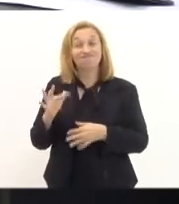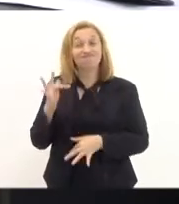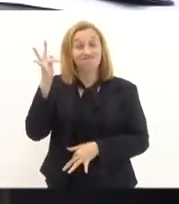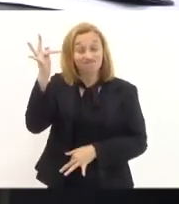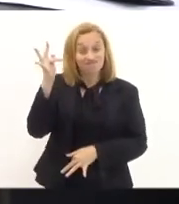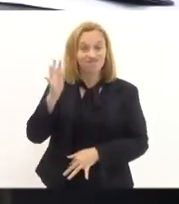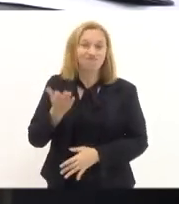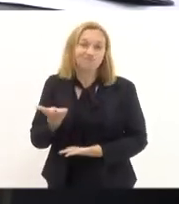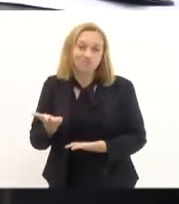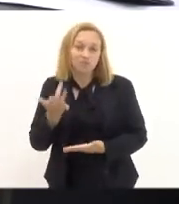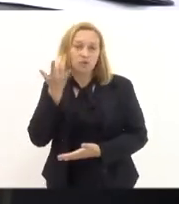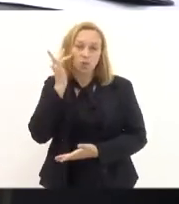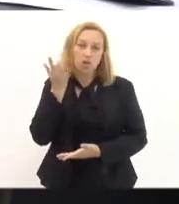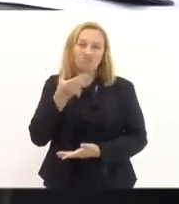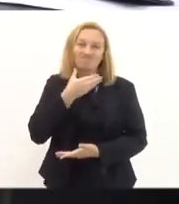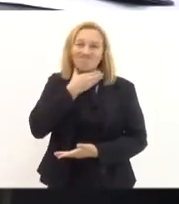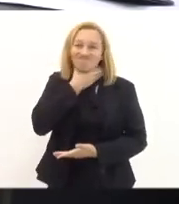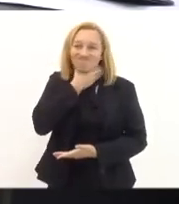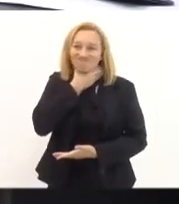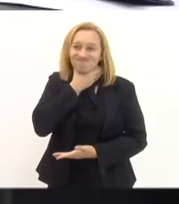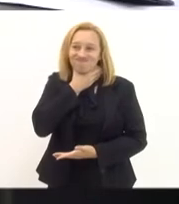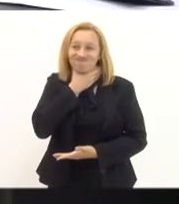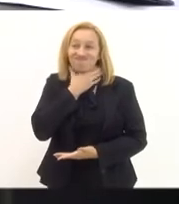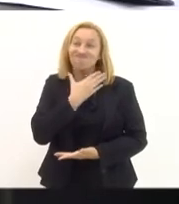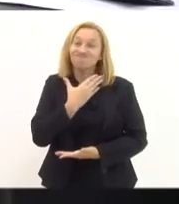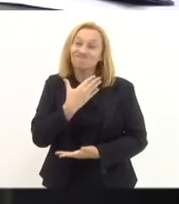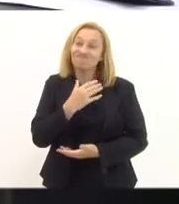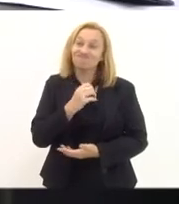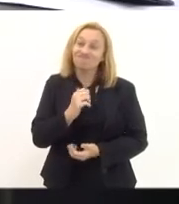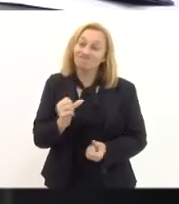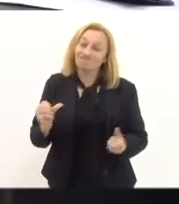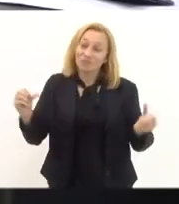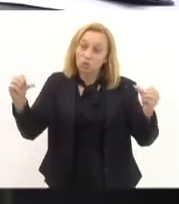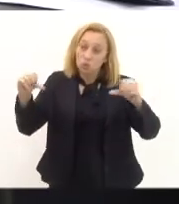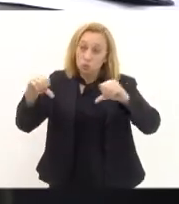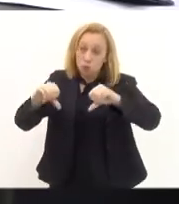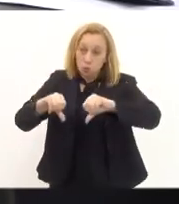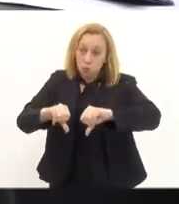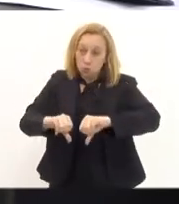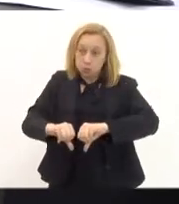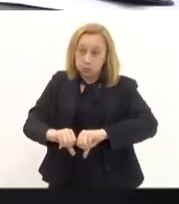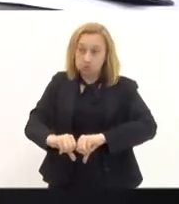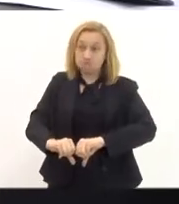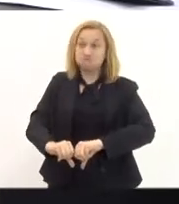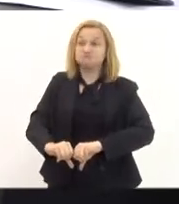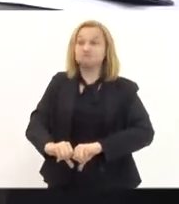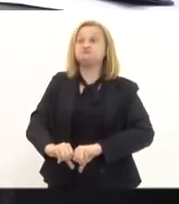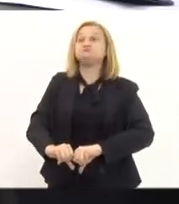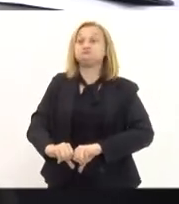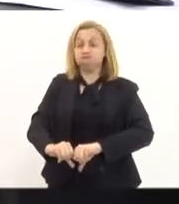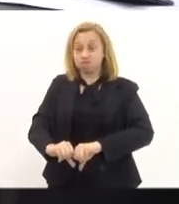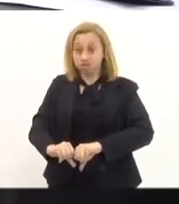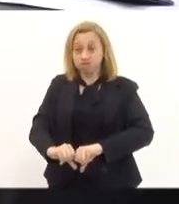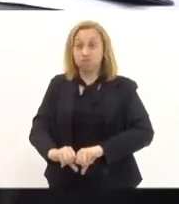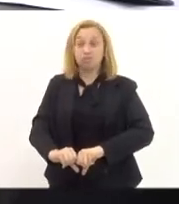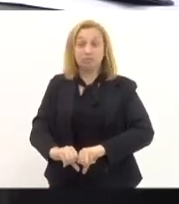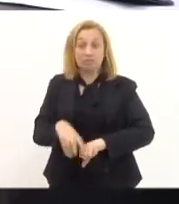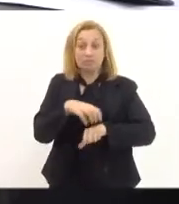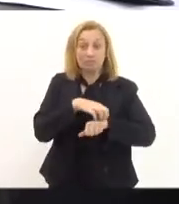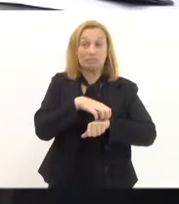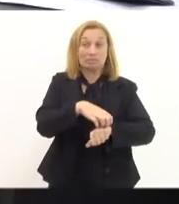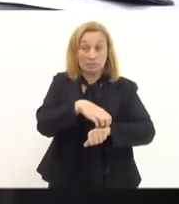futuro acho que essa crise tende cada vez se é mais aguda a cruz a crise dos